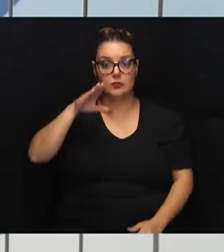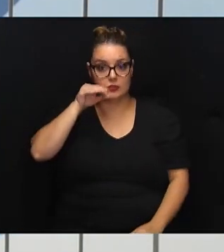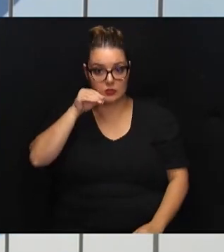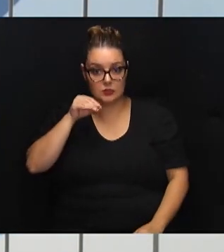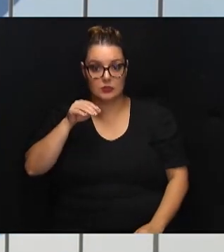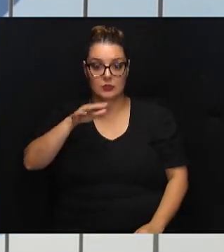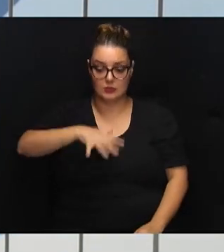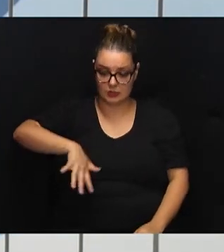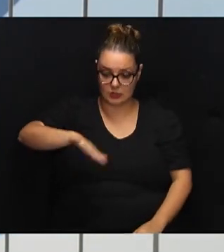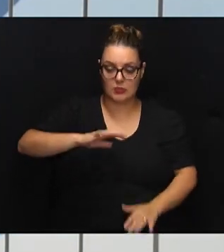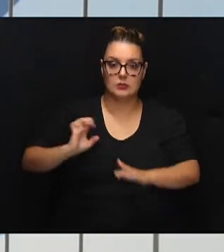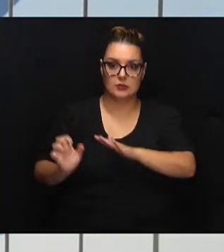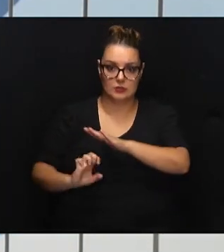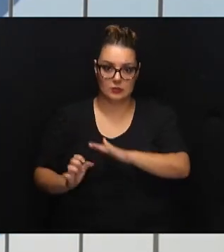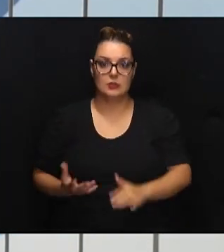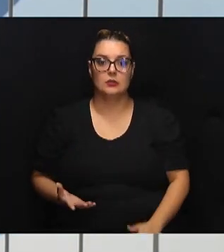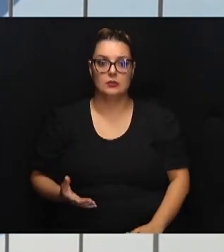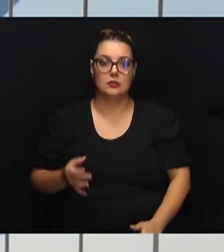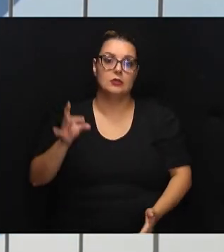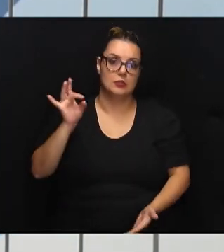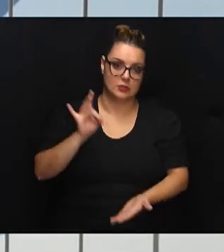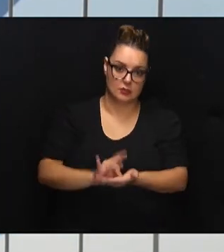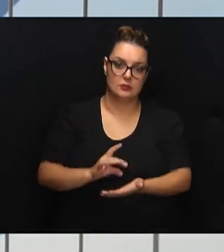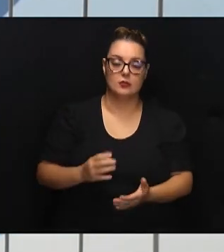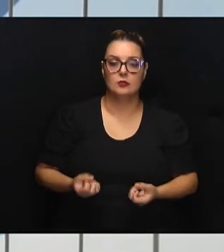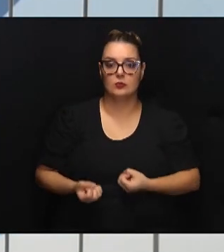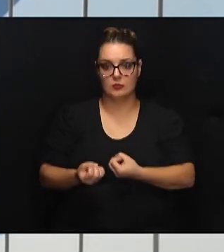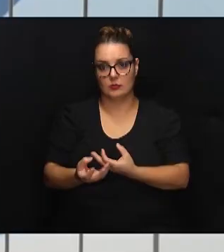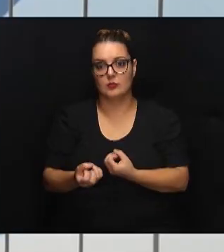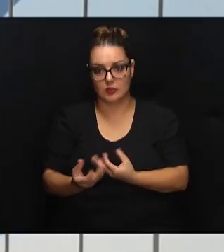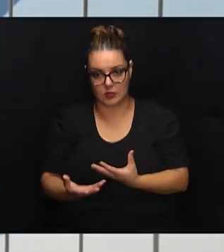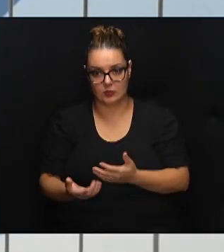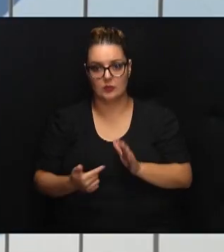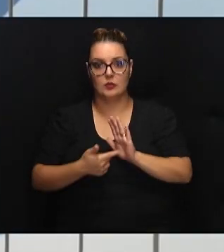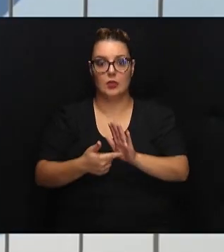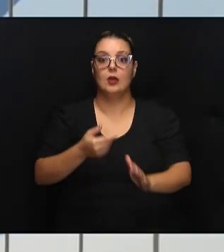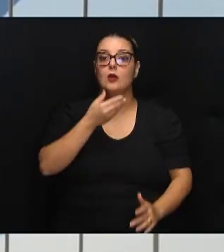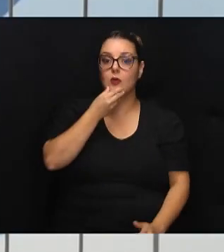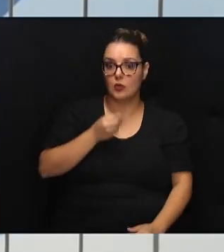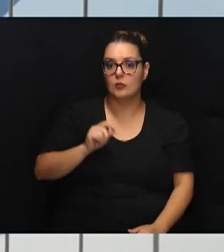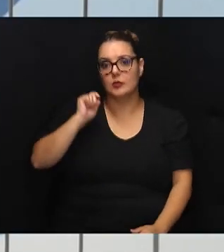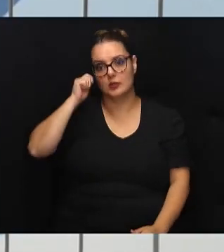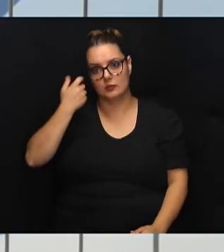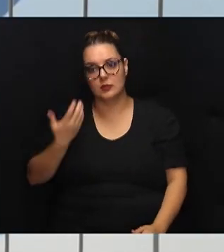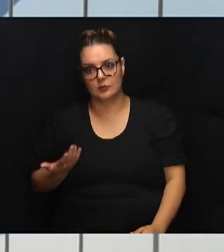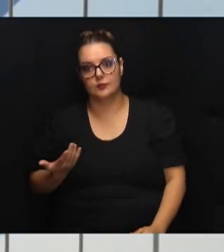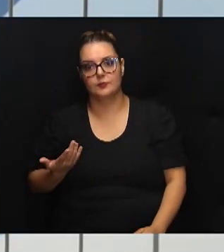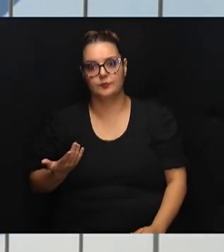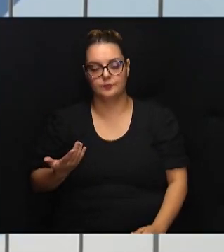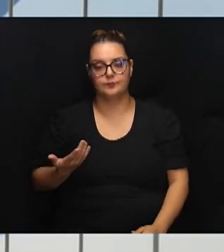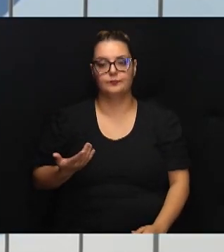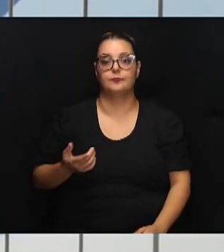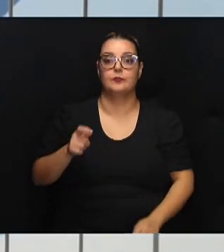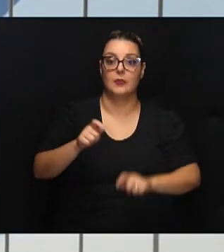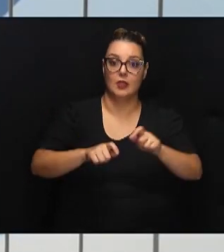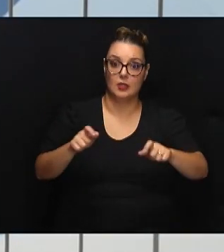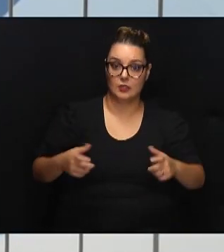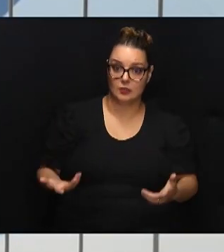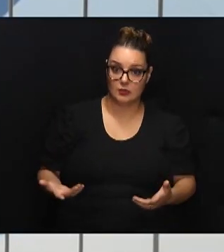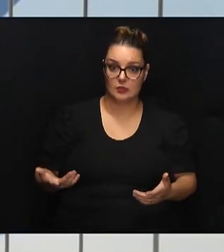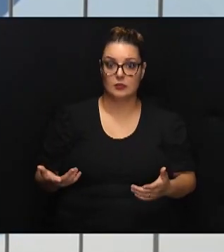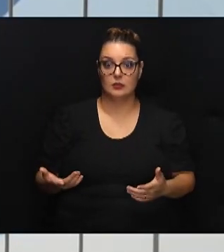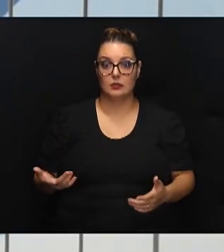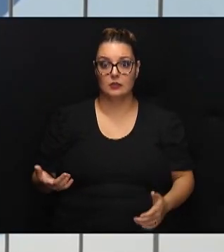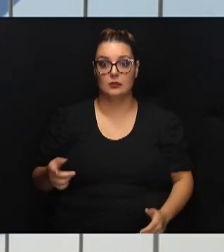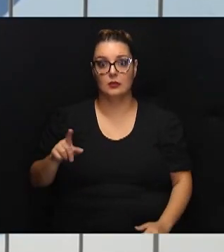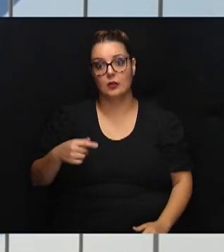dessas empresas, exatamente como mostram os dados, são os homens e pretos. E aí essas pessoas estão sujeitas